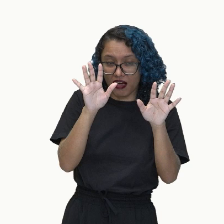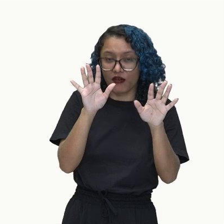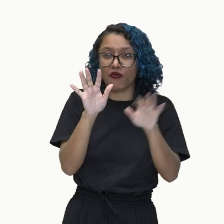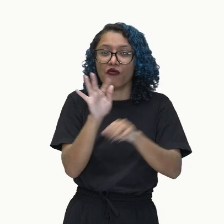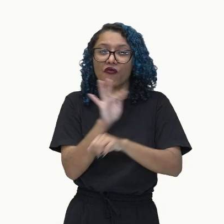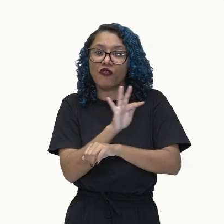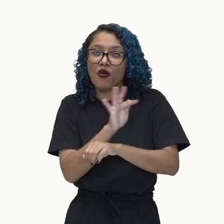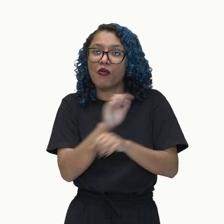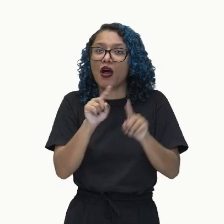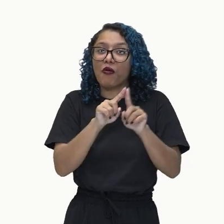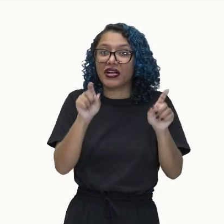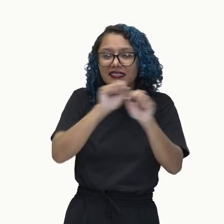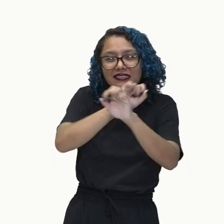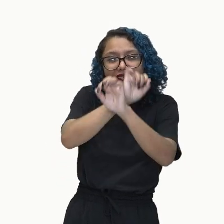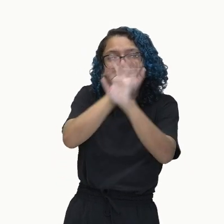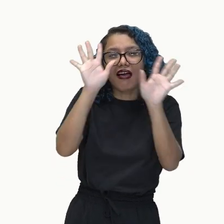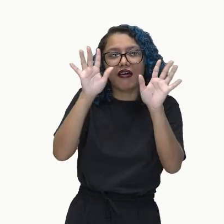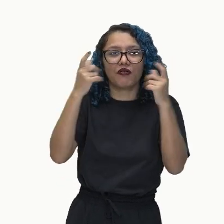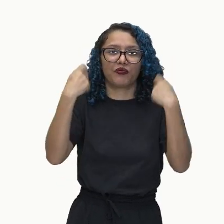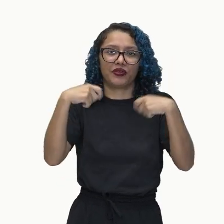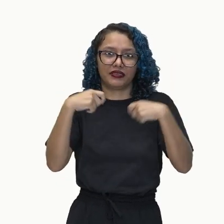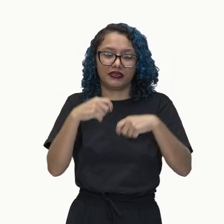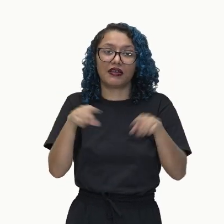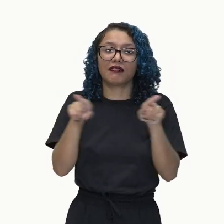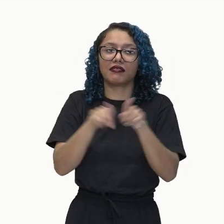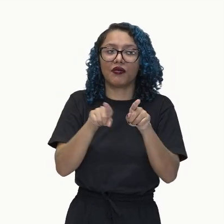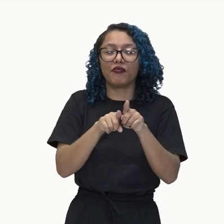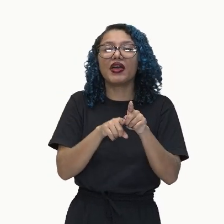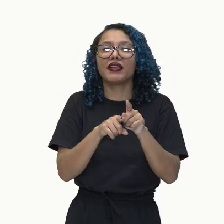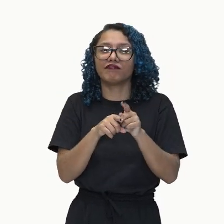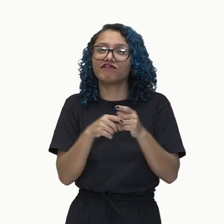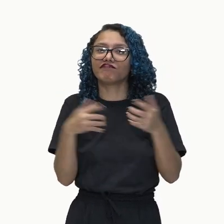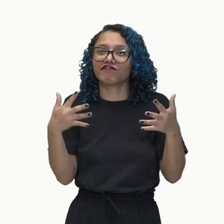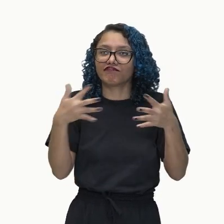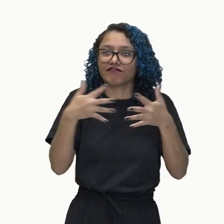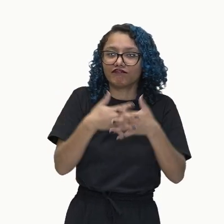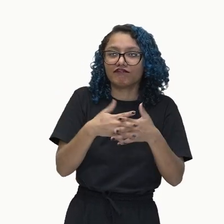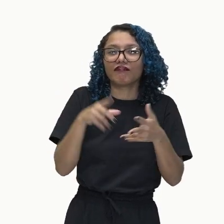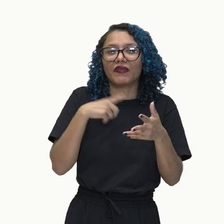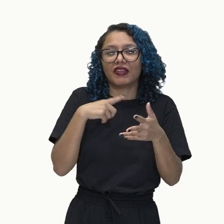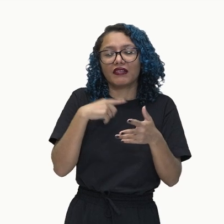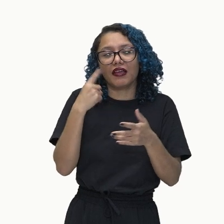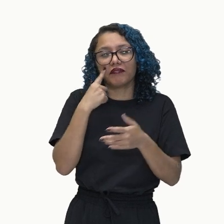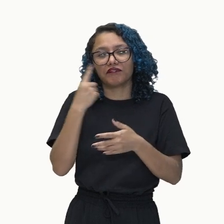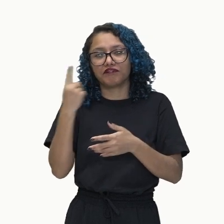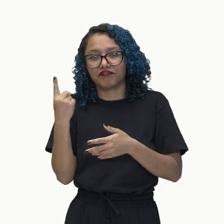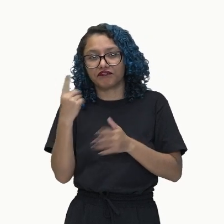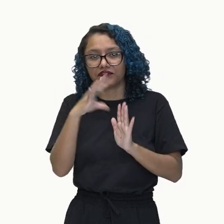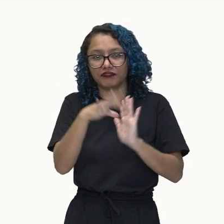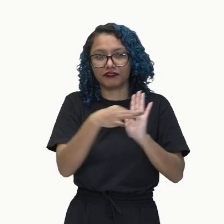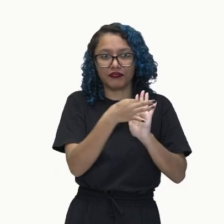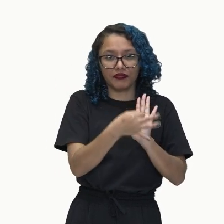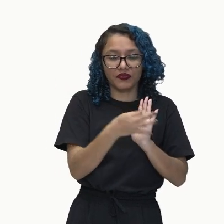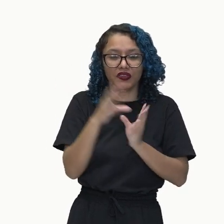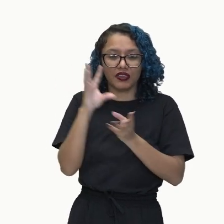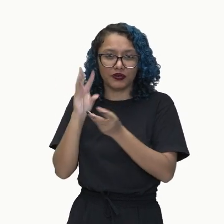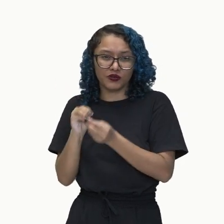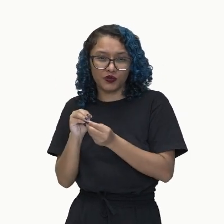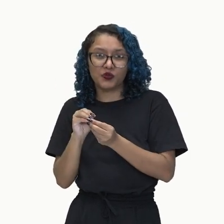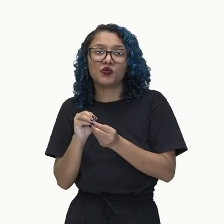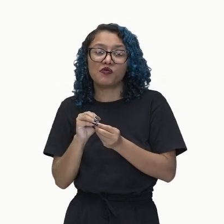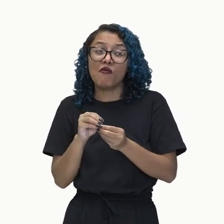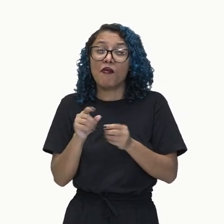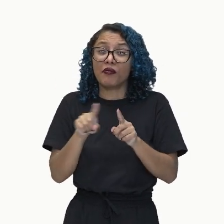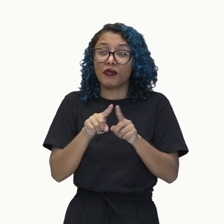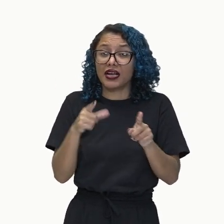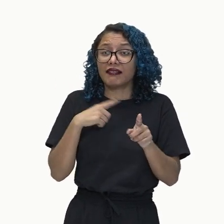É muito comum haver confusão entre os conceitos de resenha e de resumo. Isso é justificável, haja vista que ambos os gêneros não são tão diferentes assim. Na verdade,